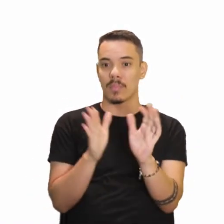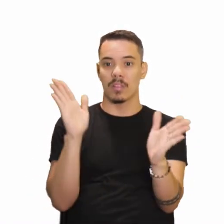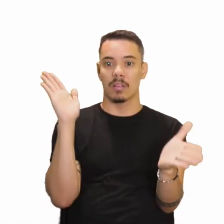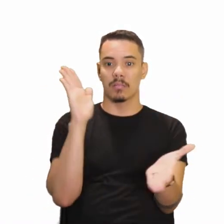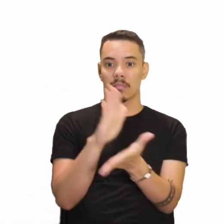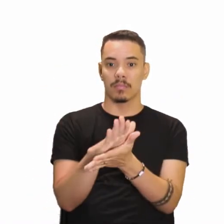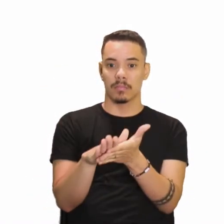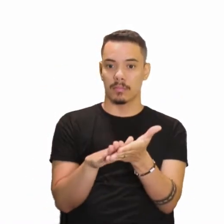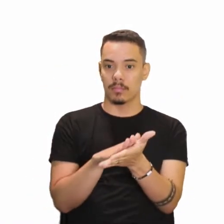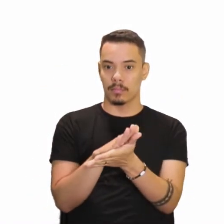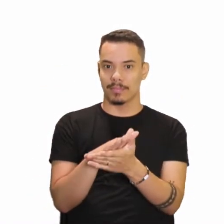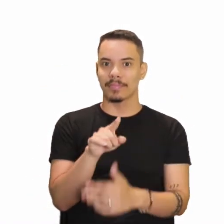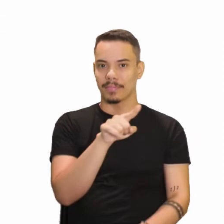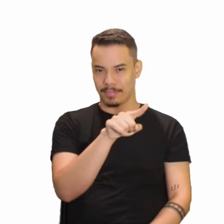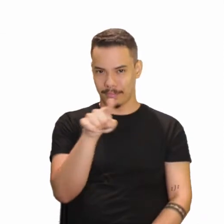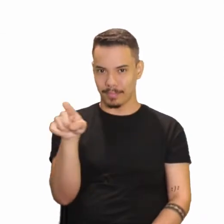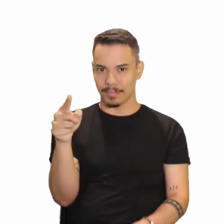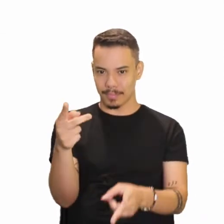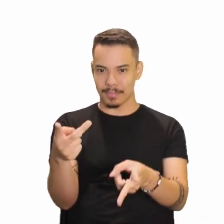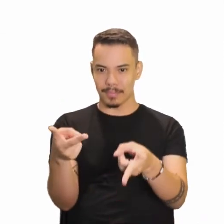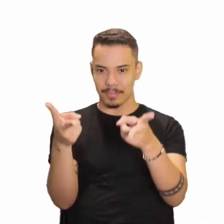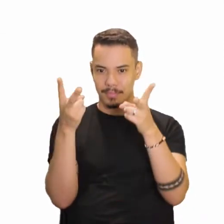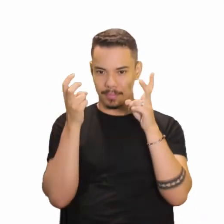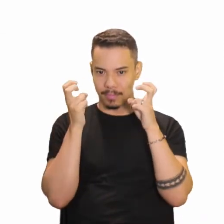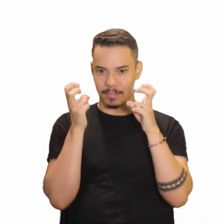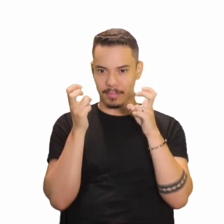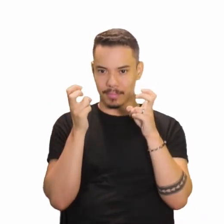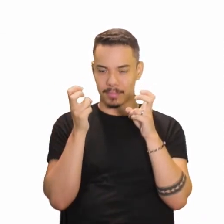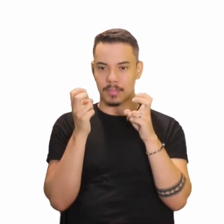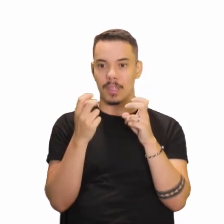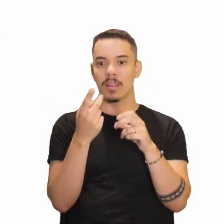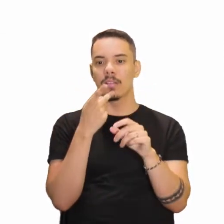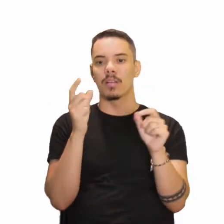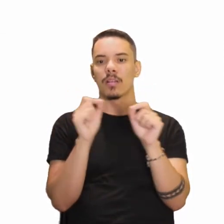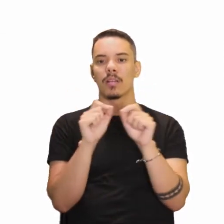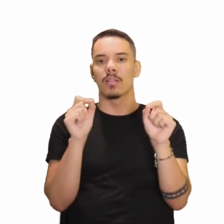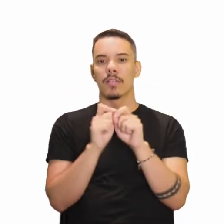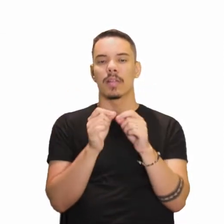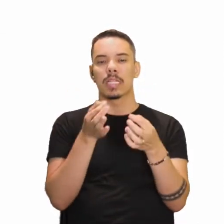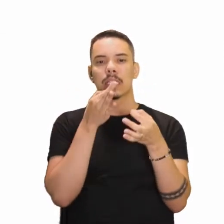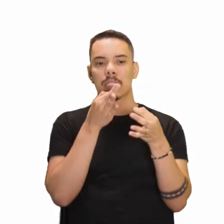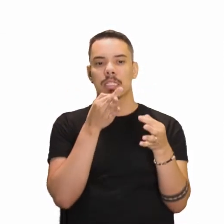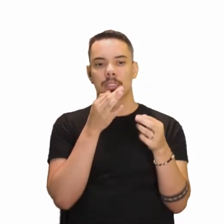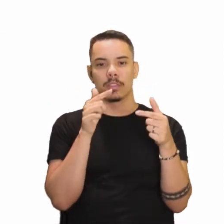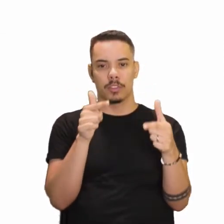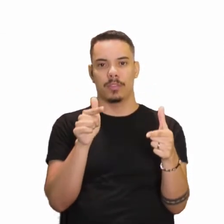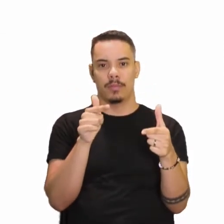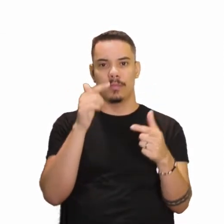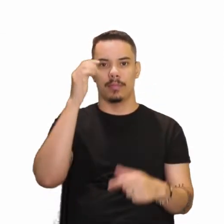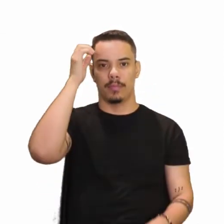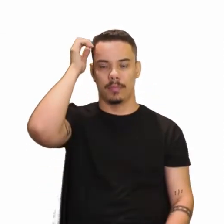vocês perceberam que aqui faz uma crítica